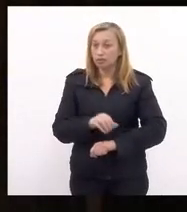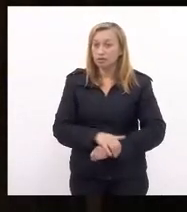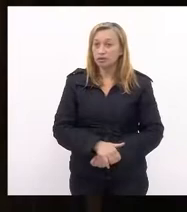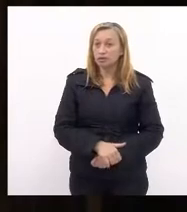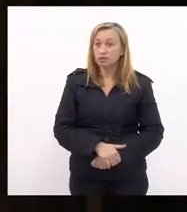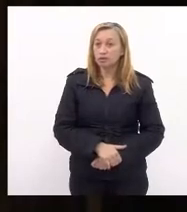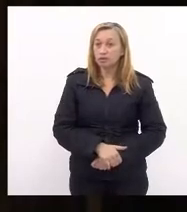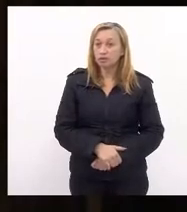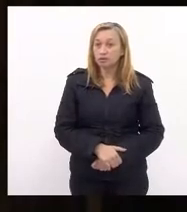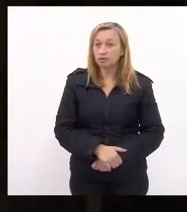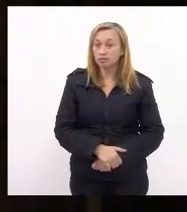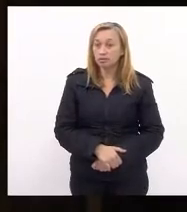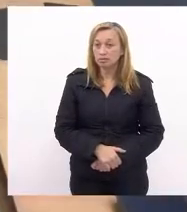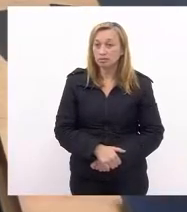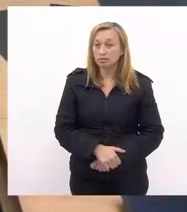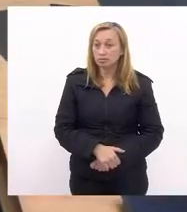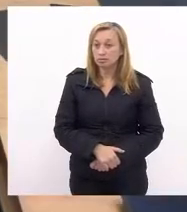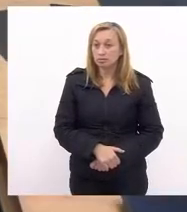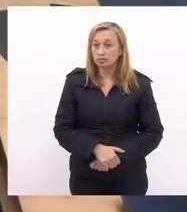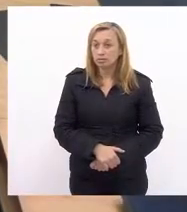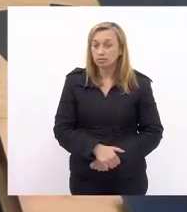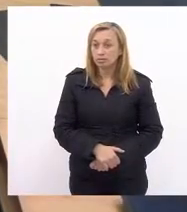Fernandes.